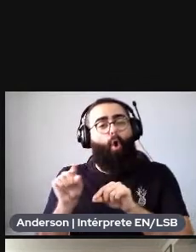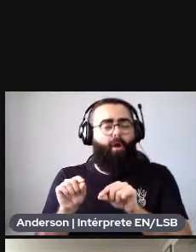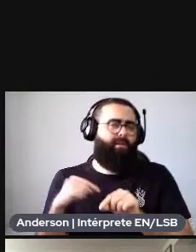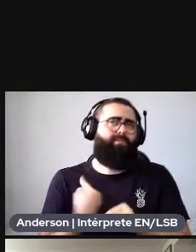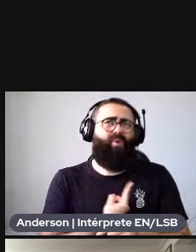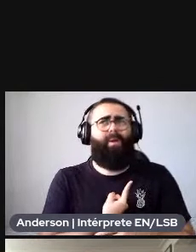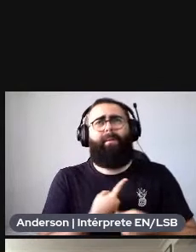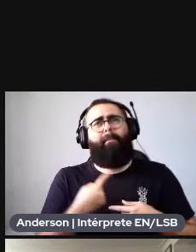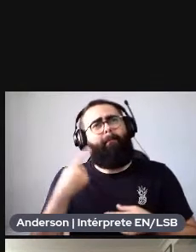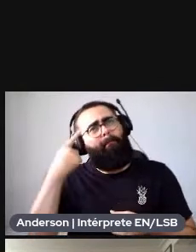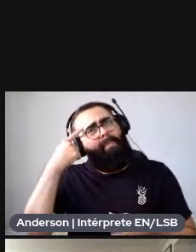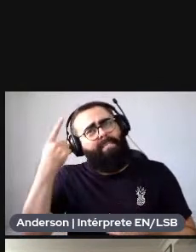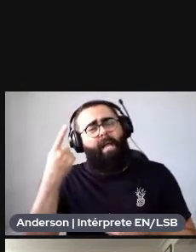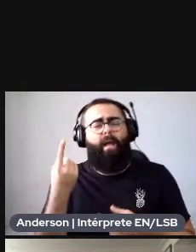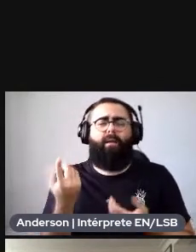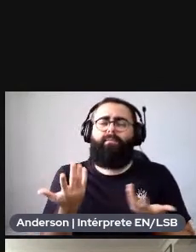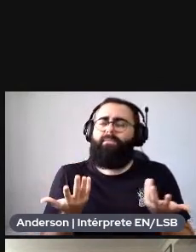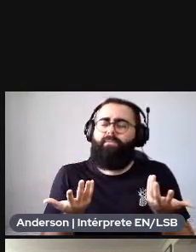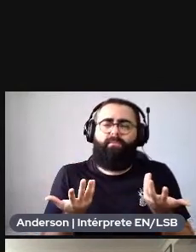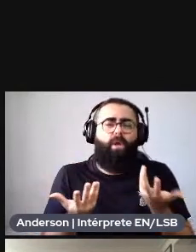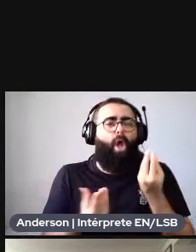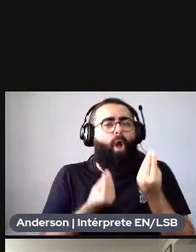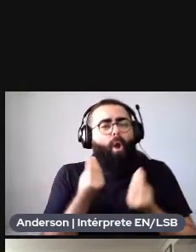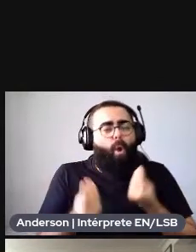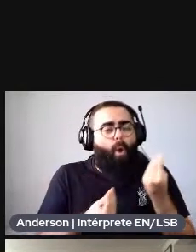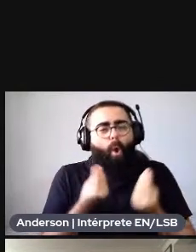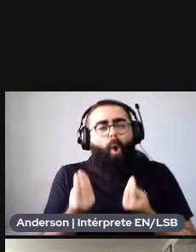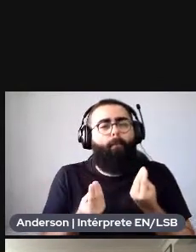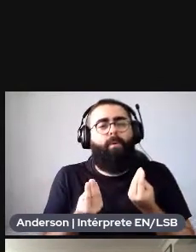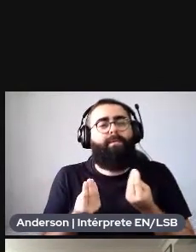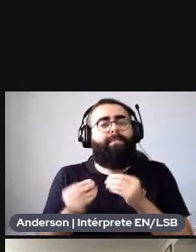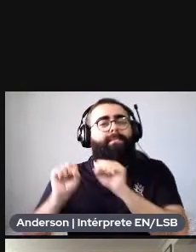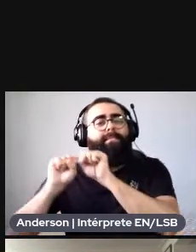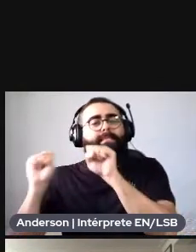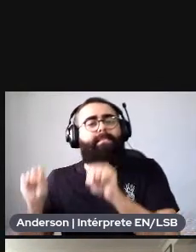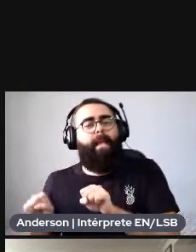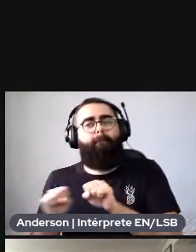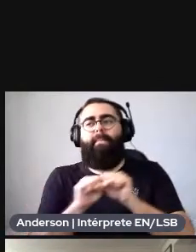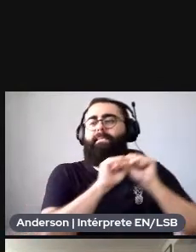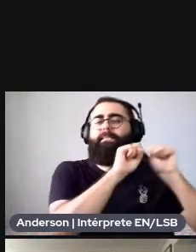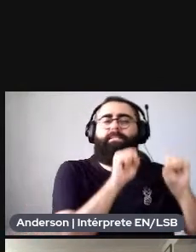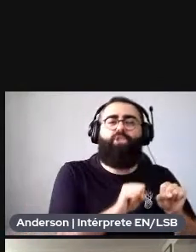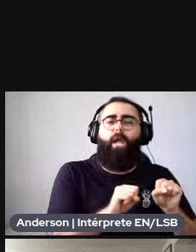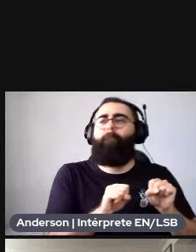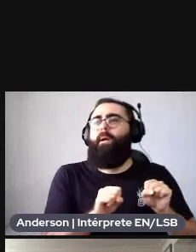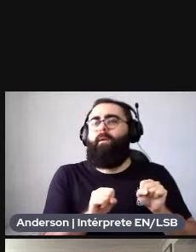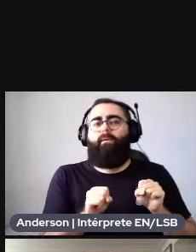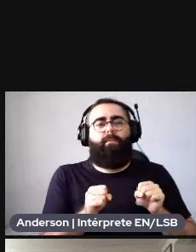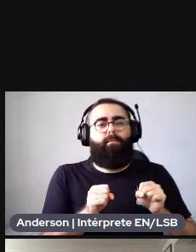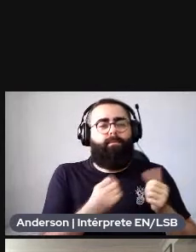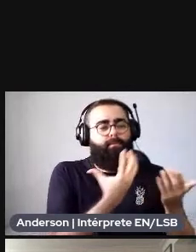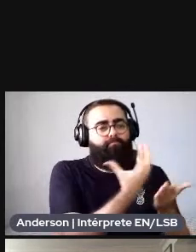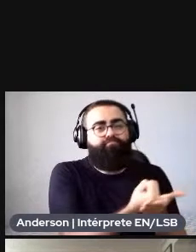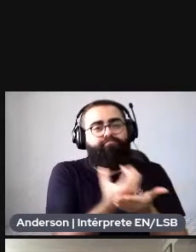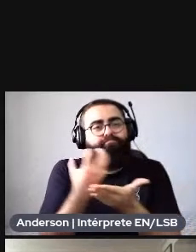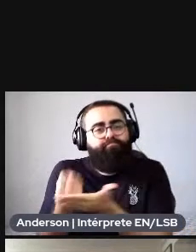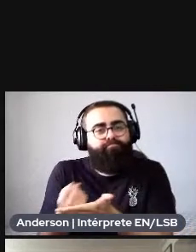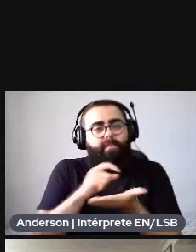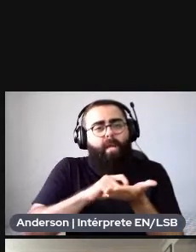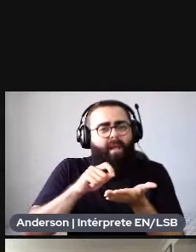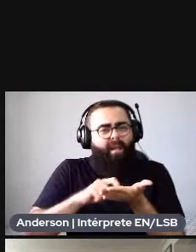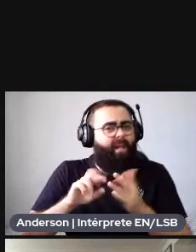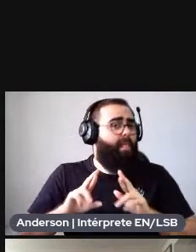esta questão do sistema, uma forma de o sistema representar a escolha. Esta característica